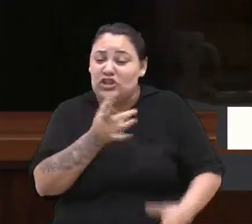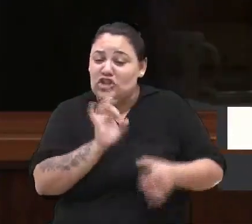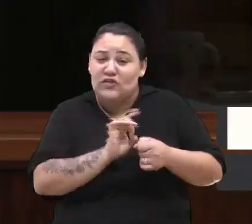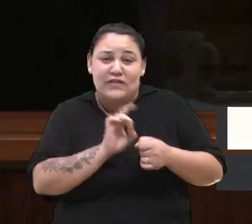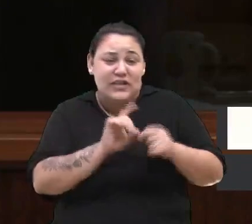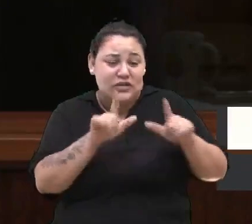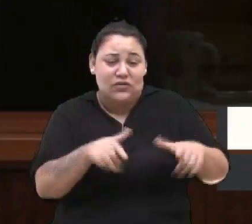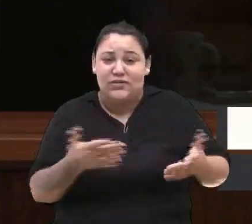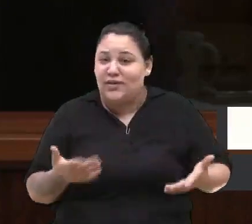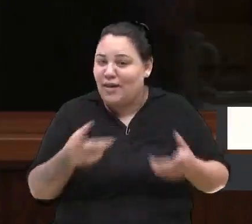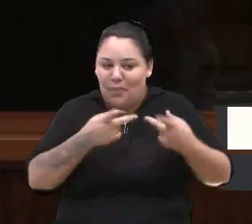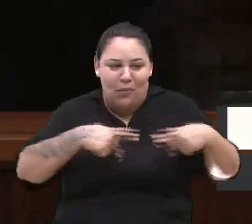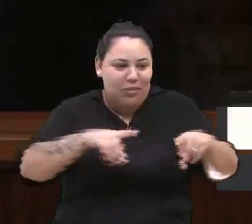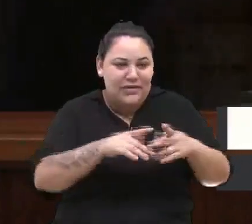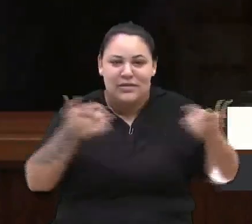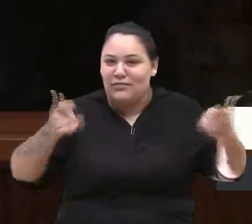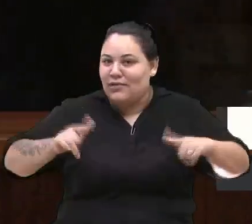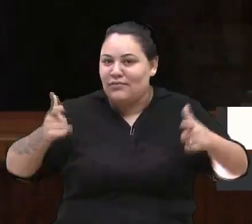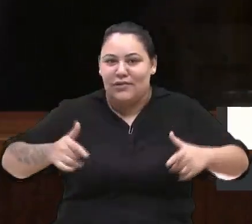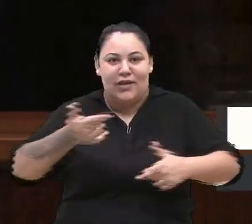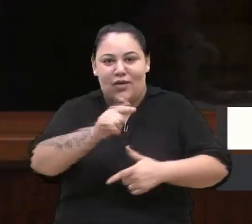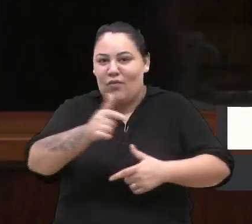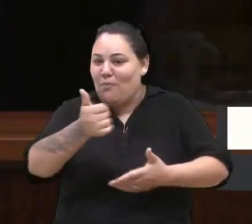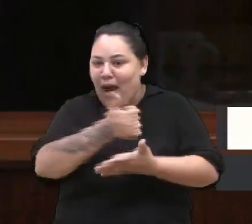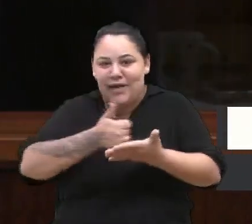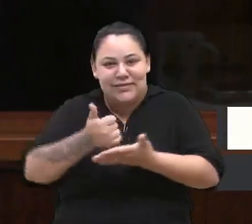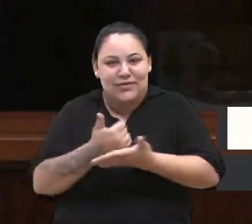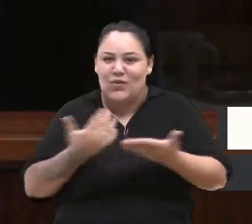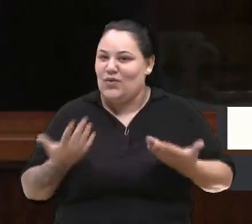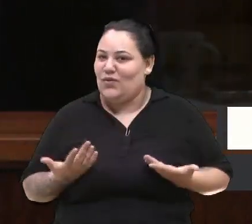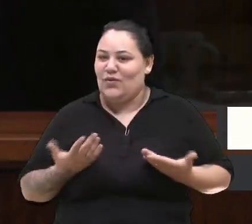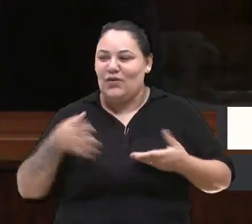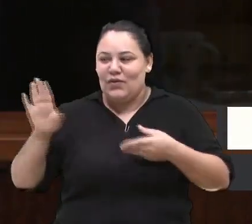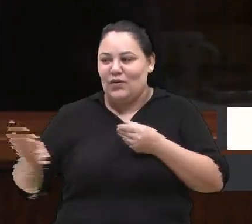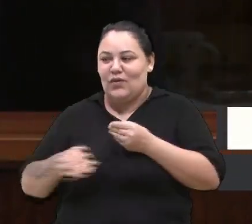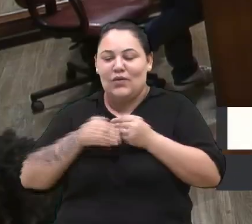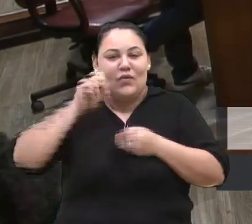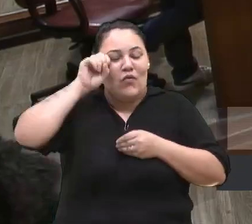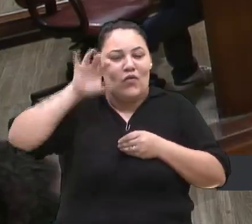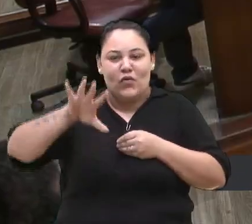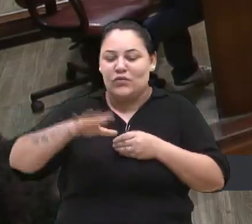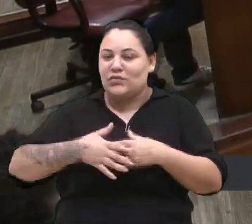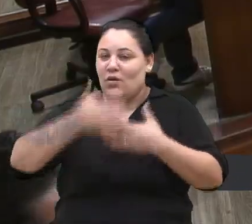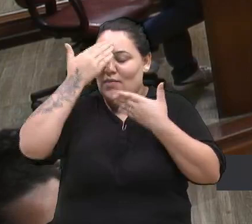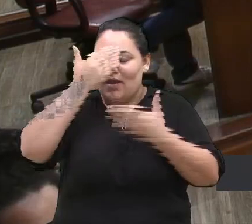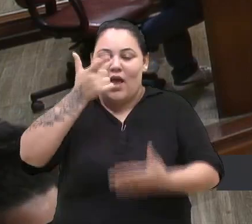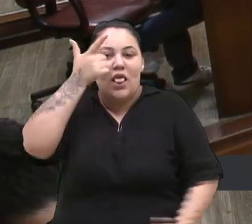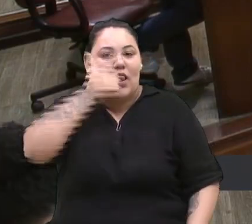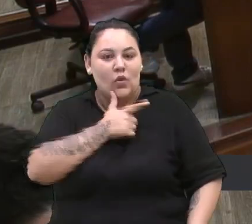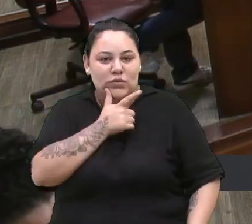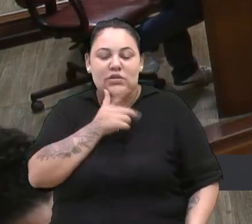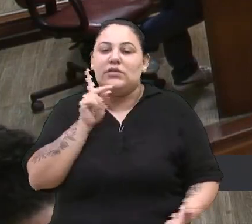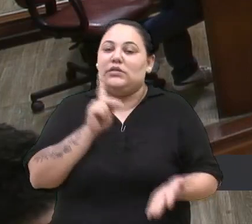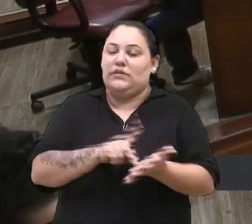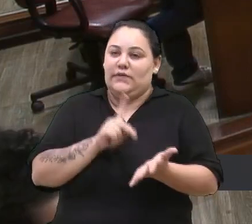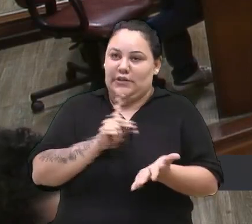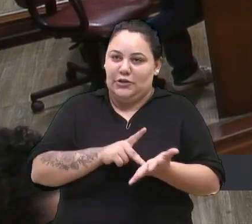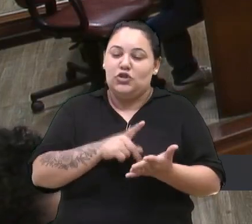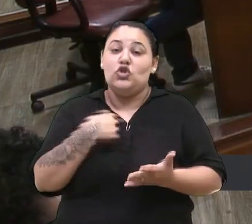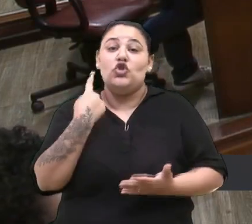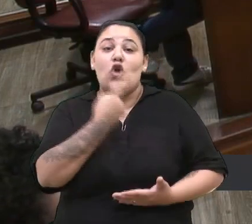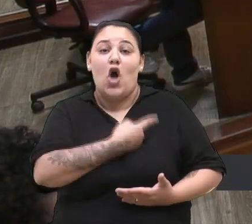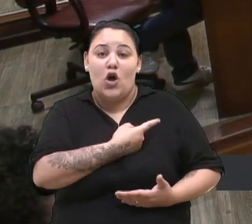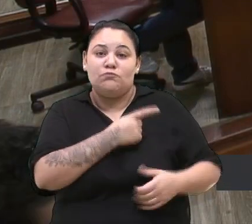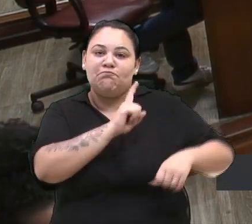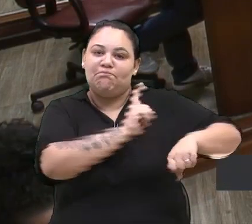ter esses outros equipamentos. Isso é a parte, vereador Fiuza. Obrigado, vereador Lucas Carinhato. Na verdade, nós, em um